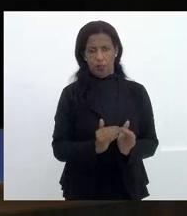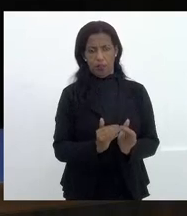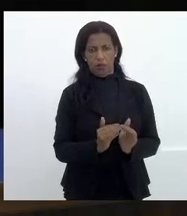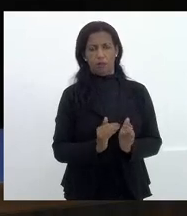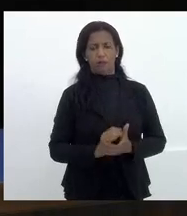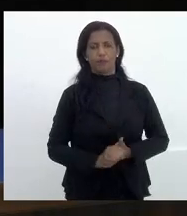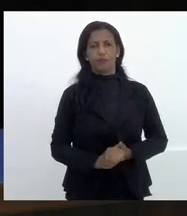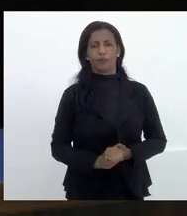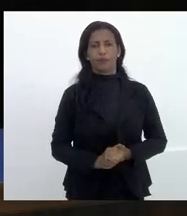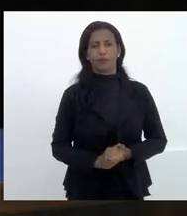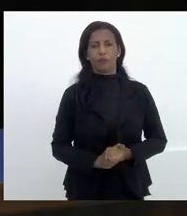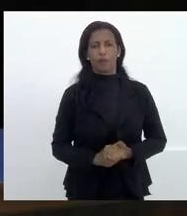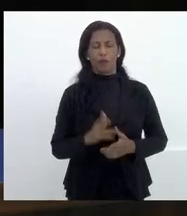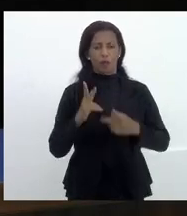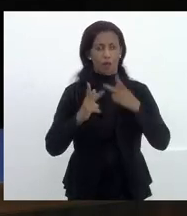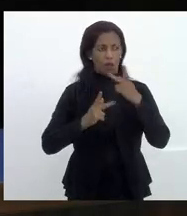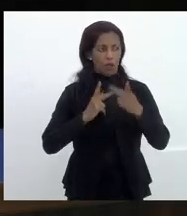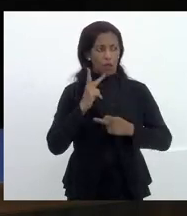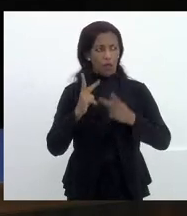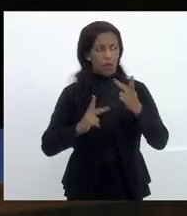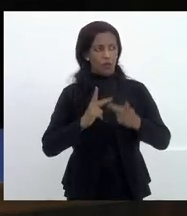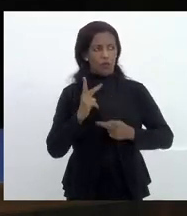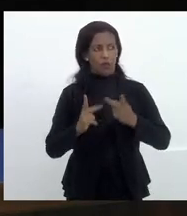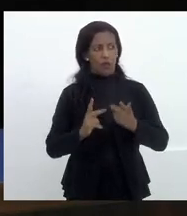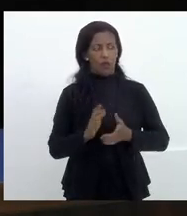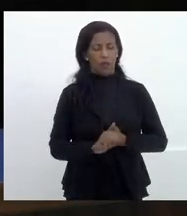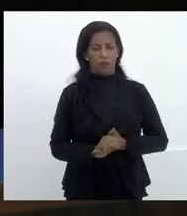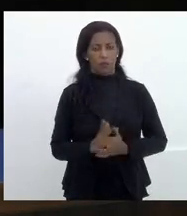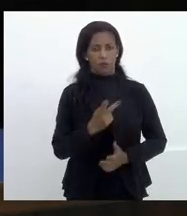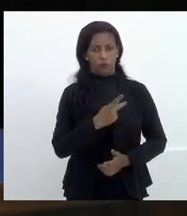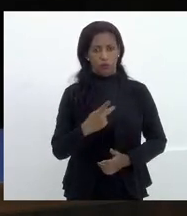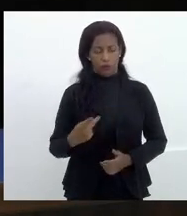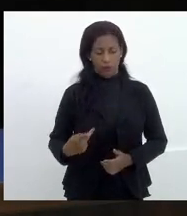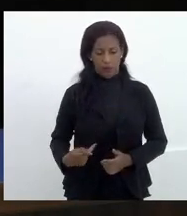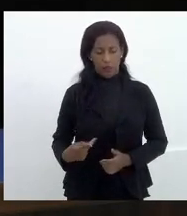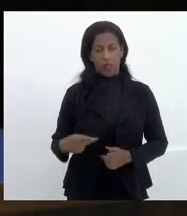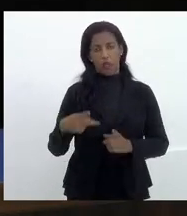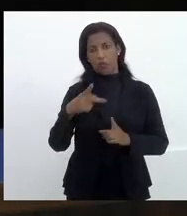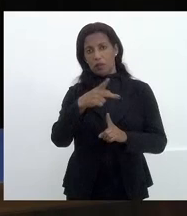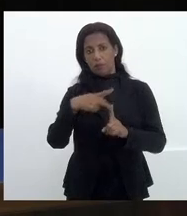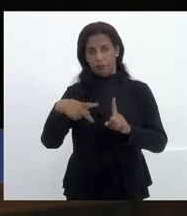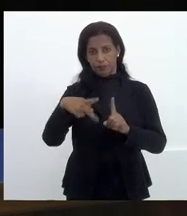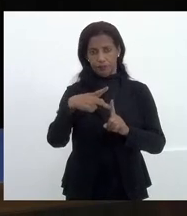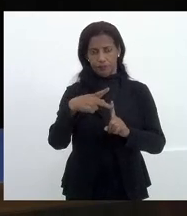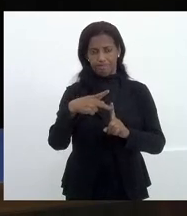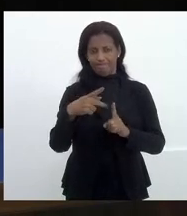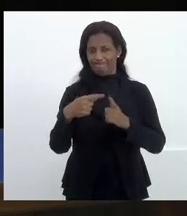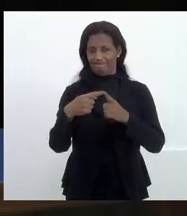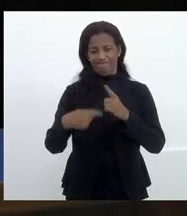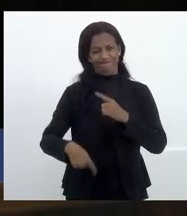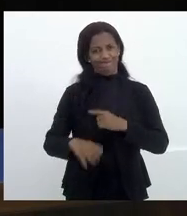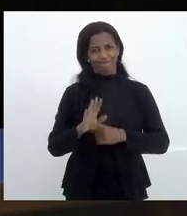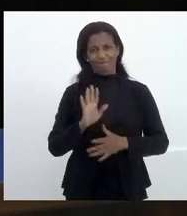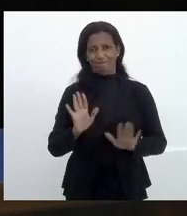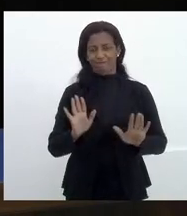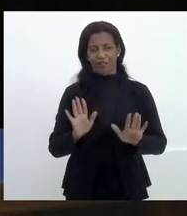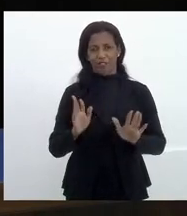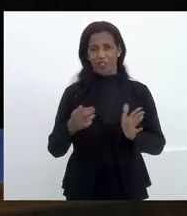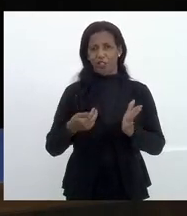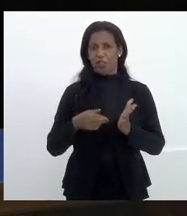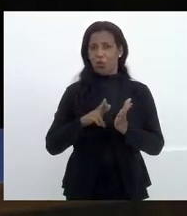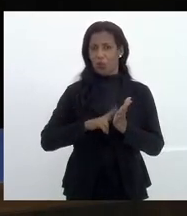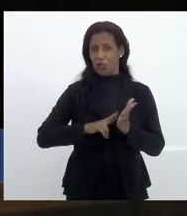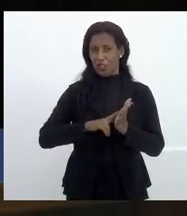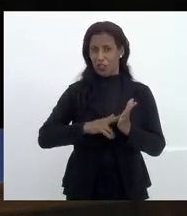é a fala do presidente do Rio providence Eu discordo que o